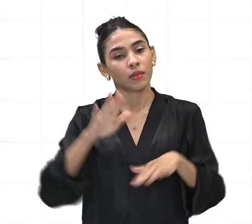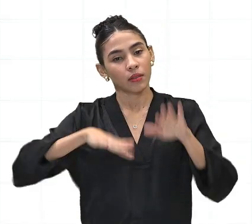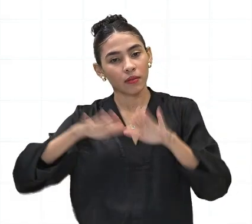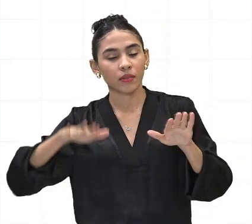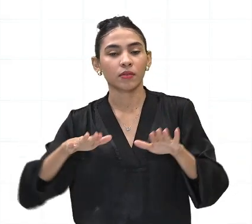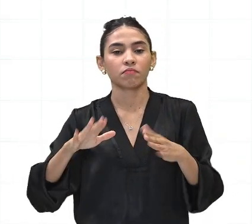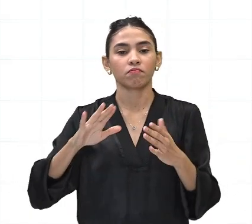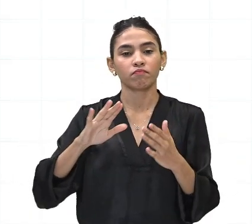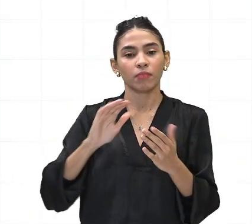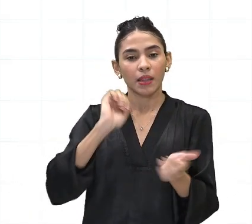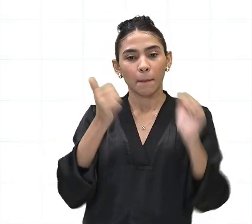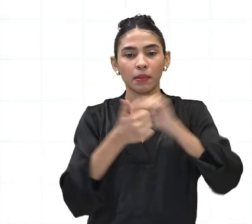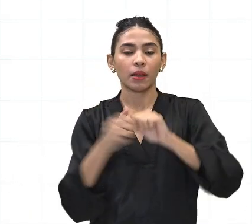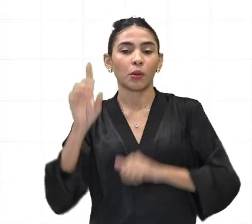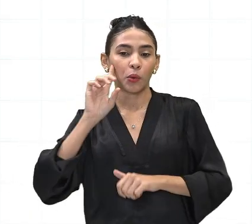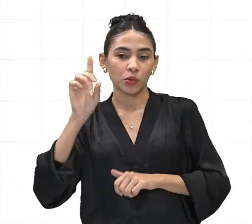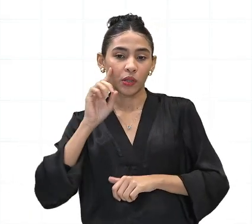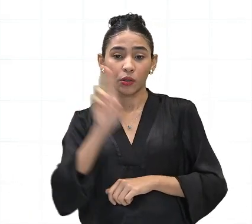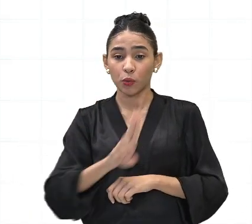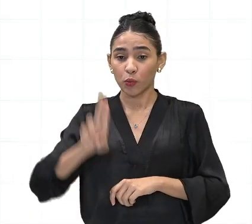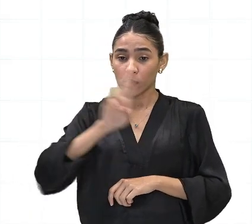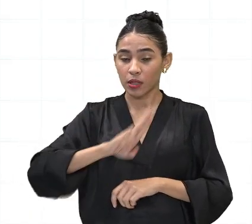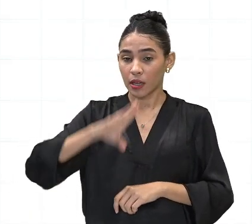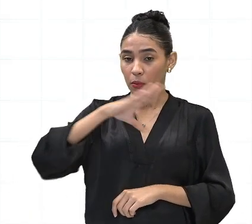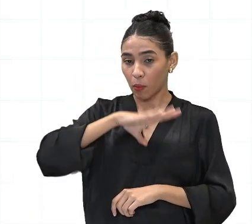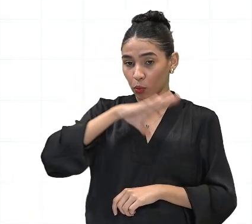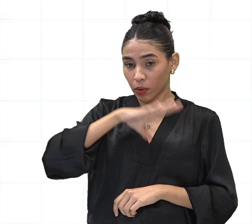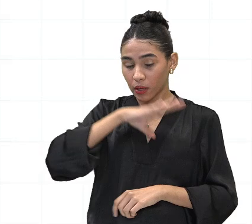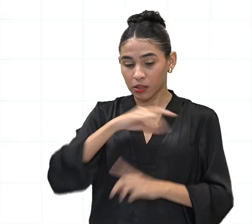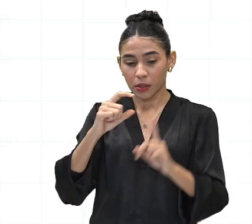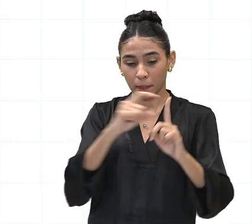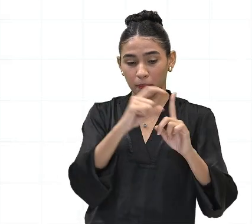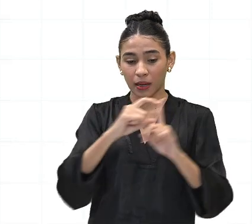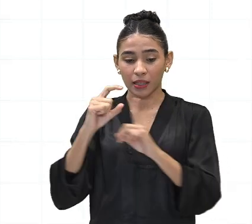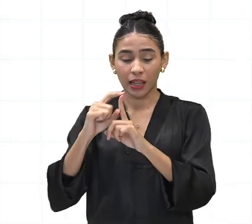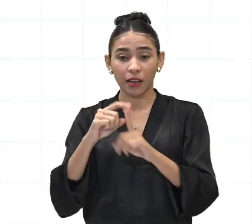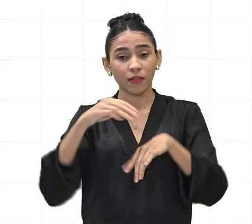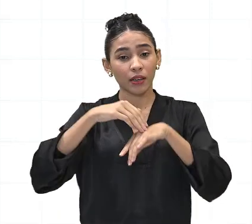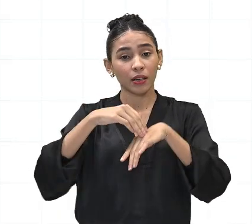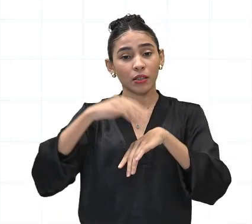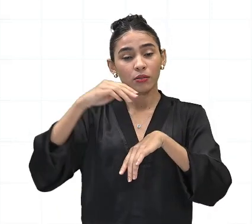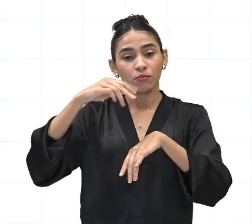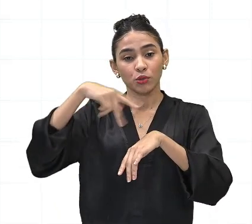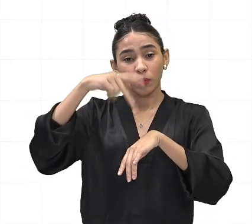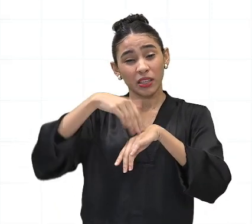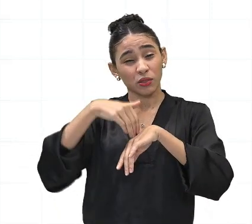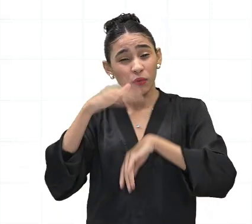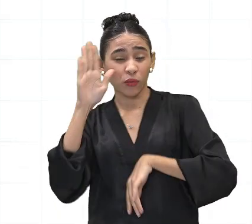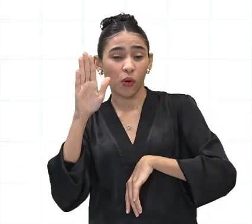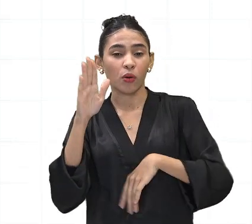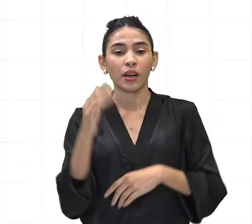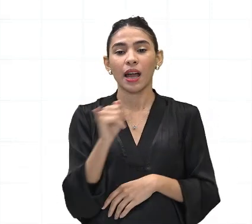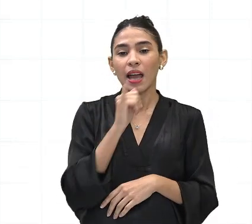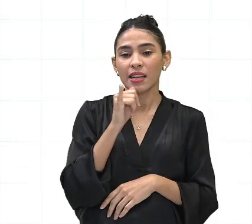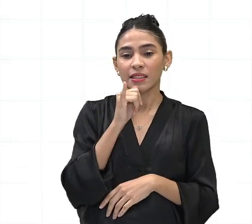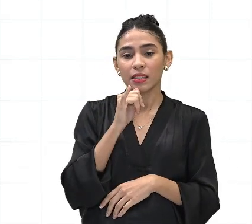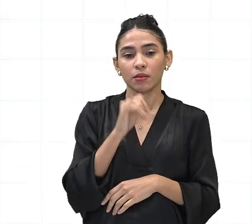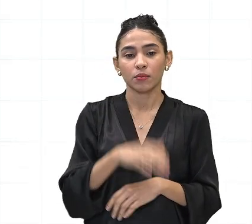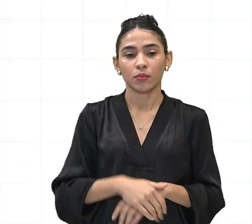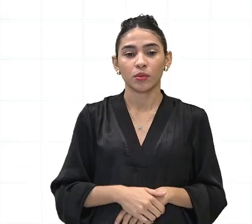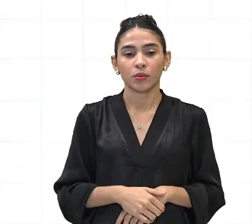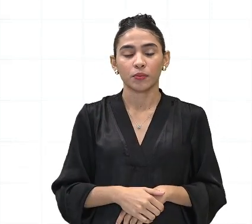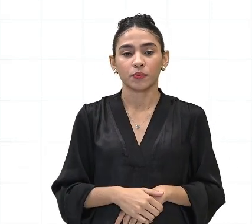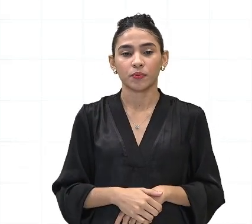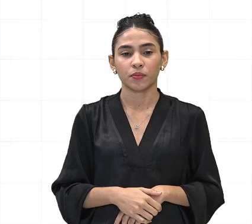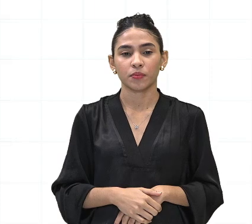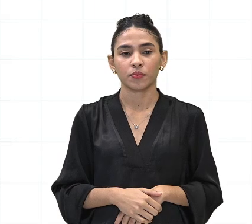do cotidiano são utilizadas em português palavras provenientes de outras línguas, como é o caso de aftershave. Já vai dar